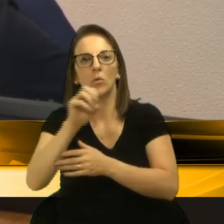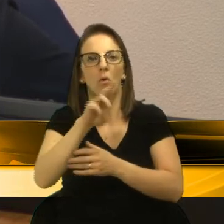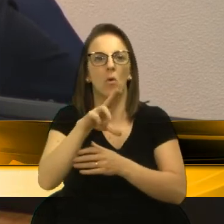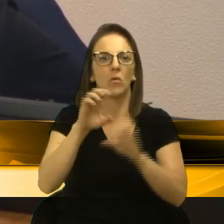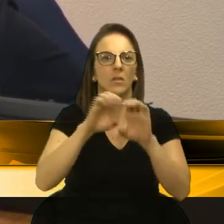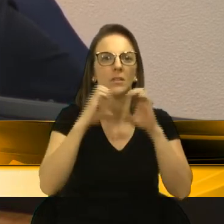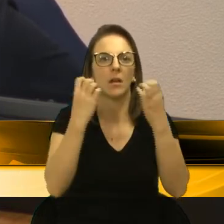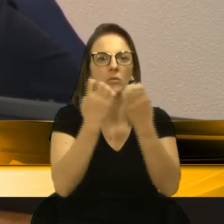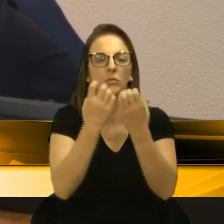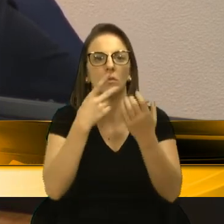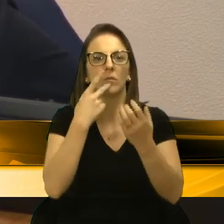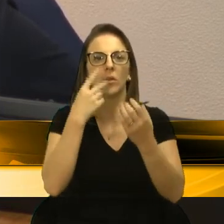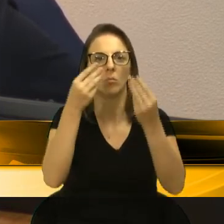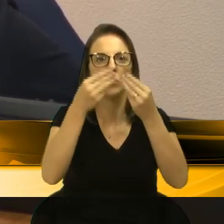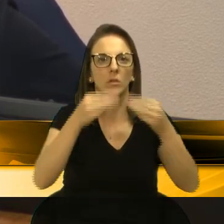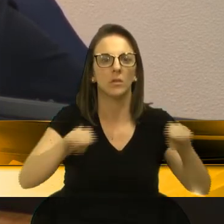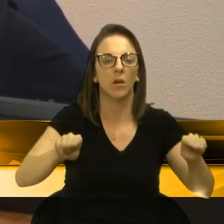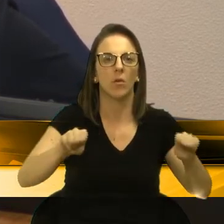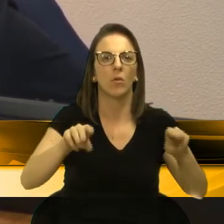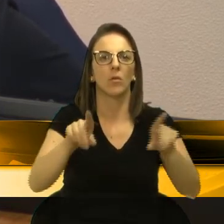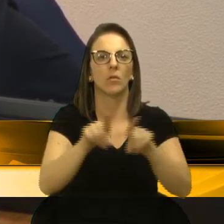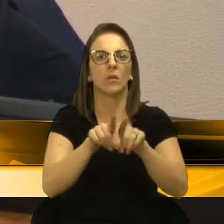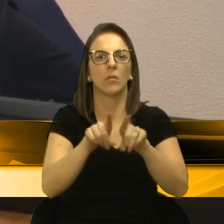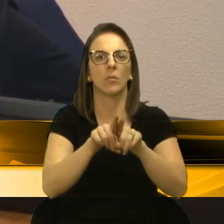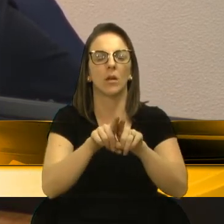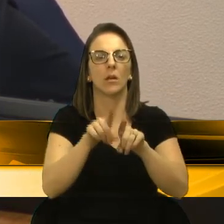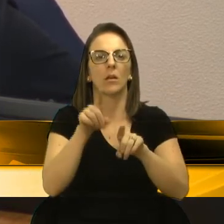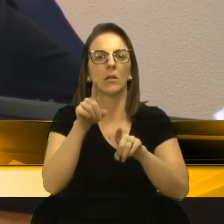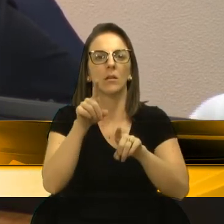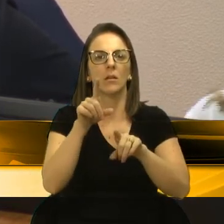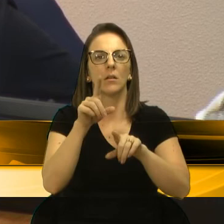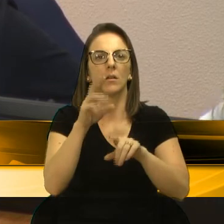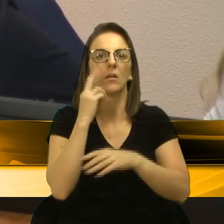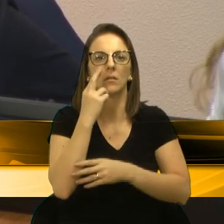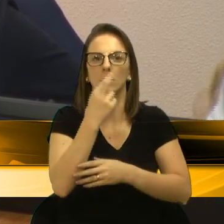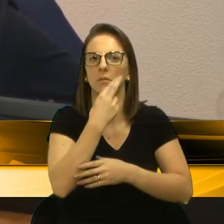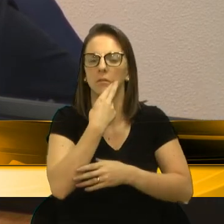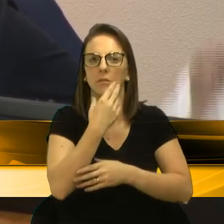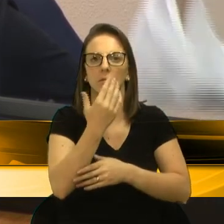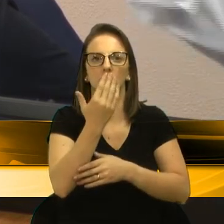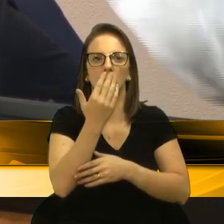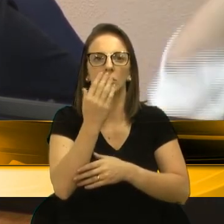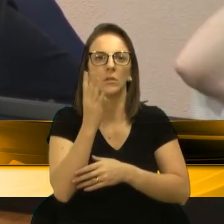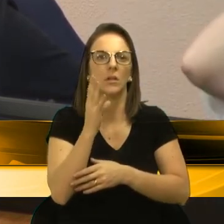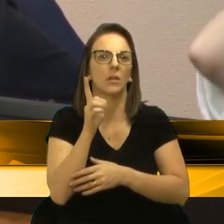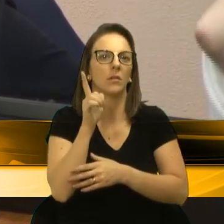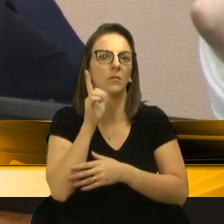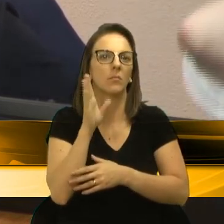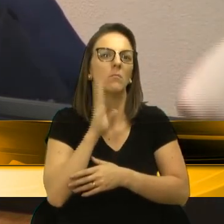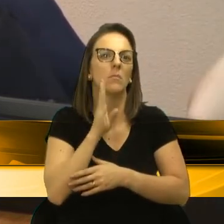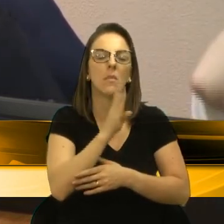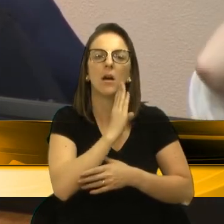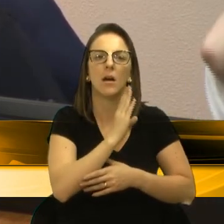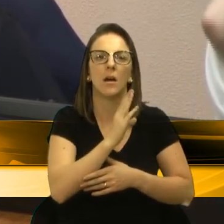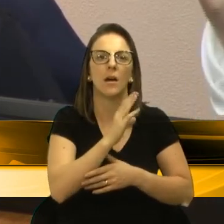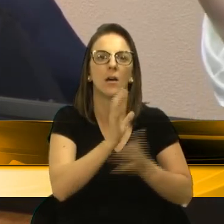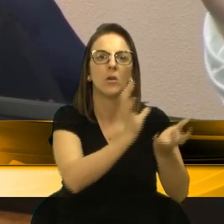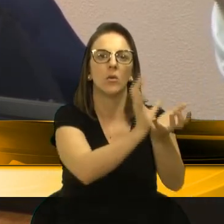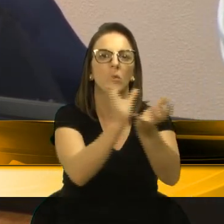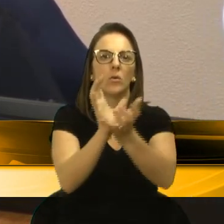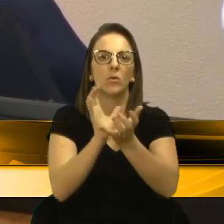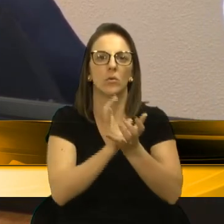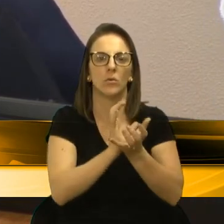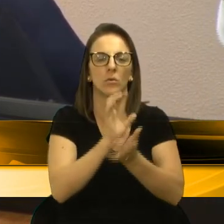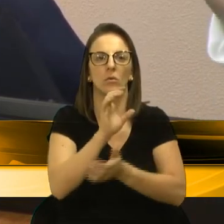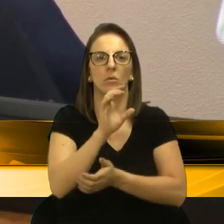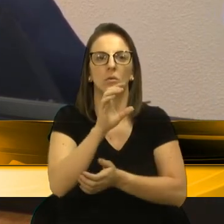f. museus, g. restaurantes, lanchonetes e congêneres, h. clubes esportivos e recreativos. 3. Qualquer outro uso com capacidade de